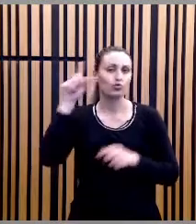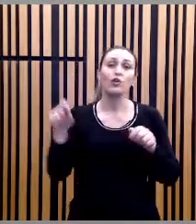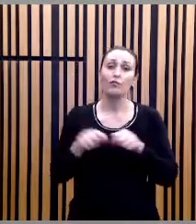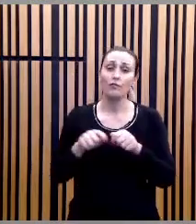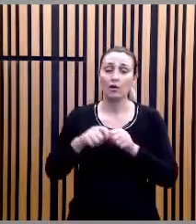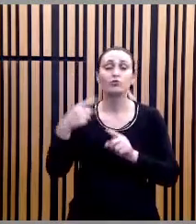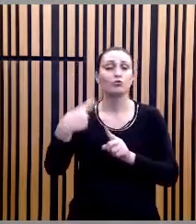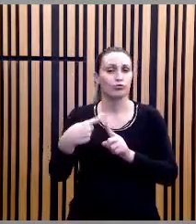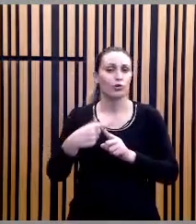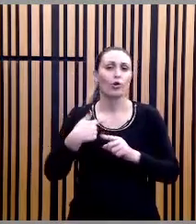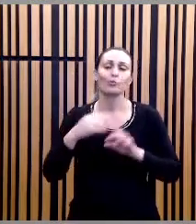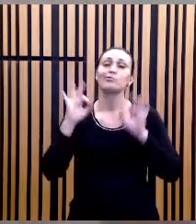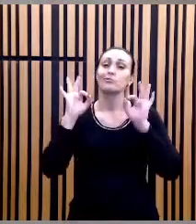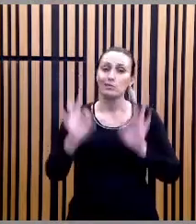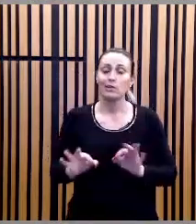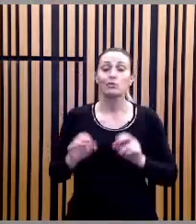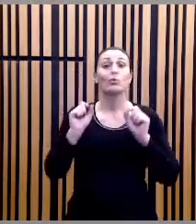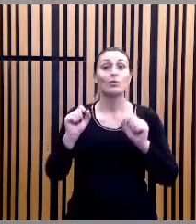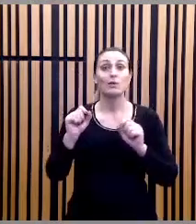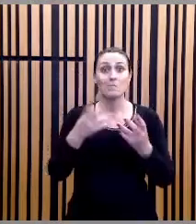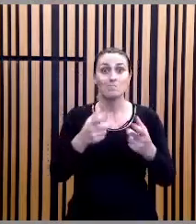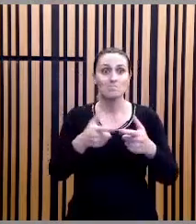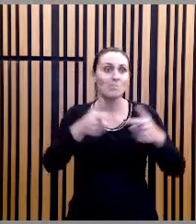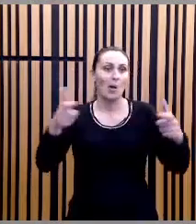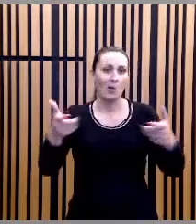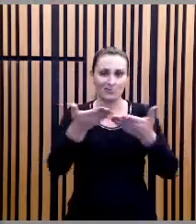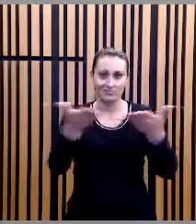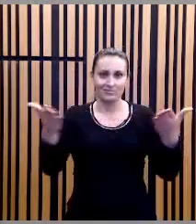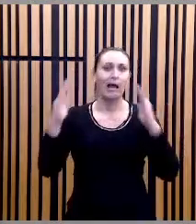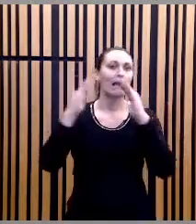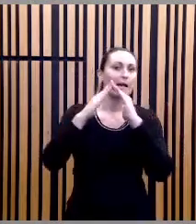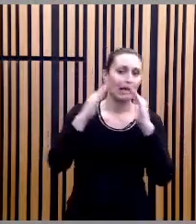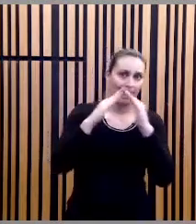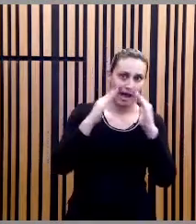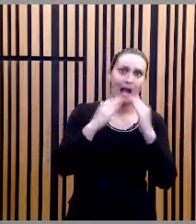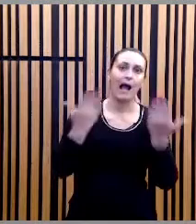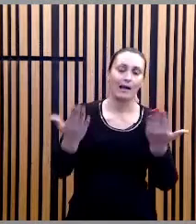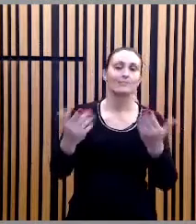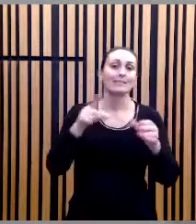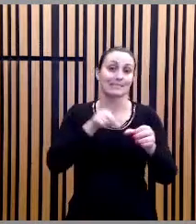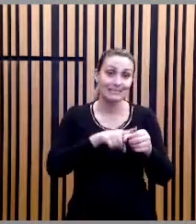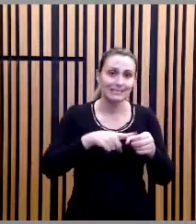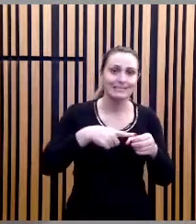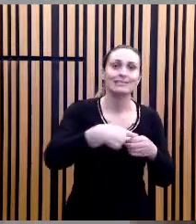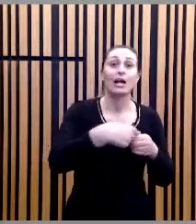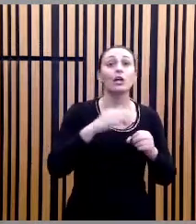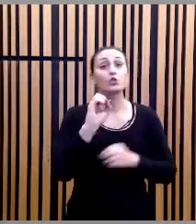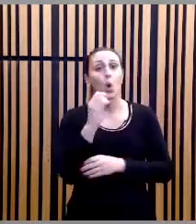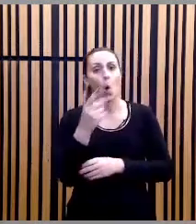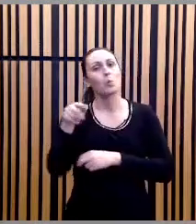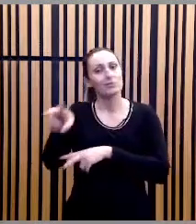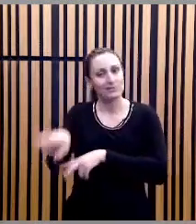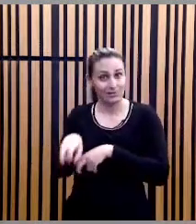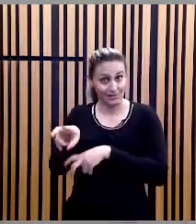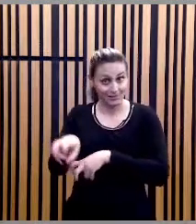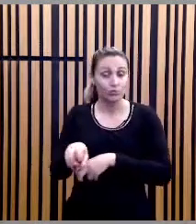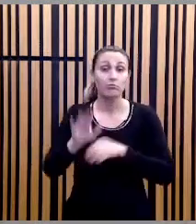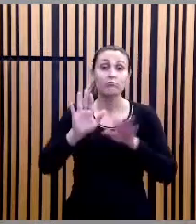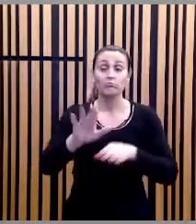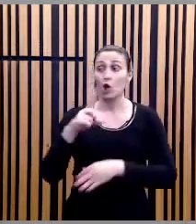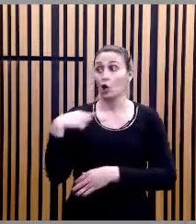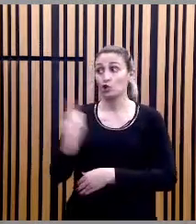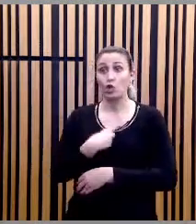a maioria aqui deva morar na cidade, ou um sítio, enfim. Mas aqui, por exemplo, em São Leopoldo, a gente não